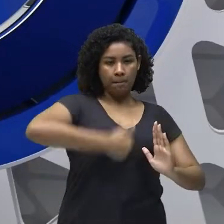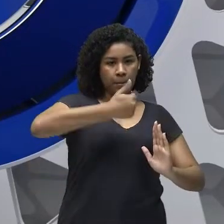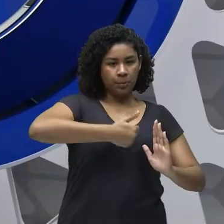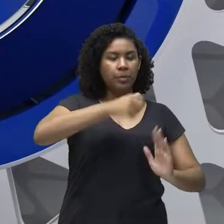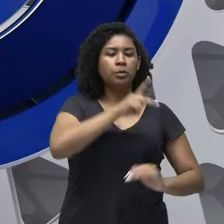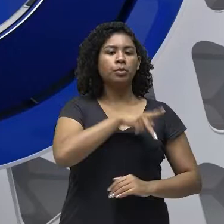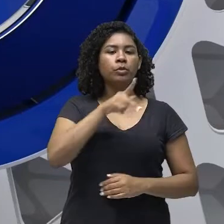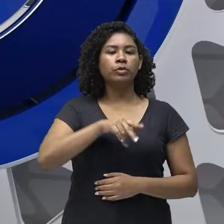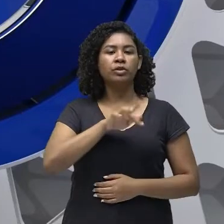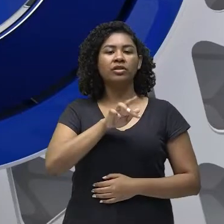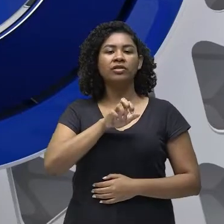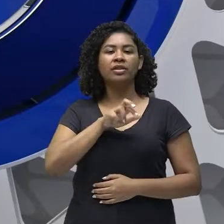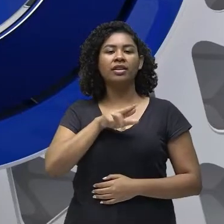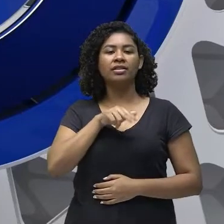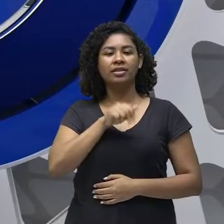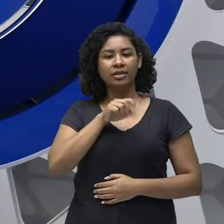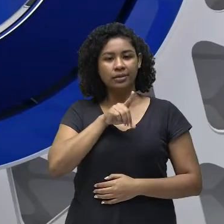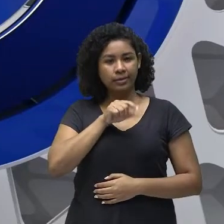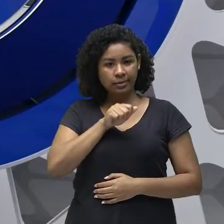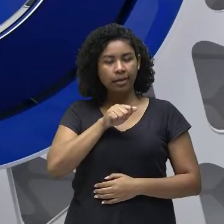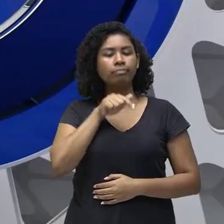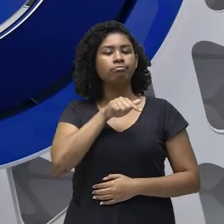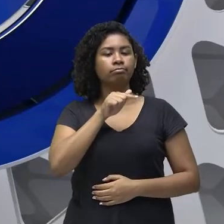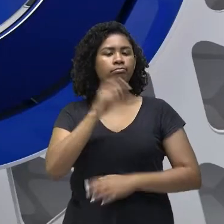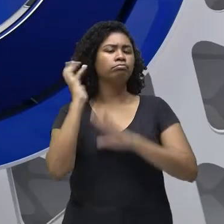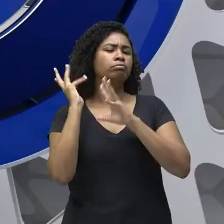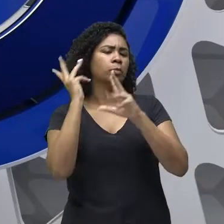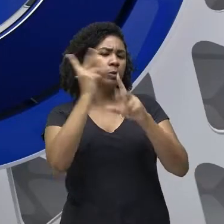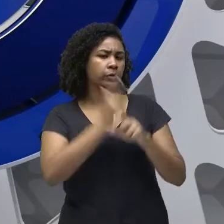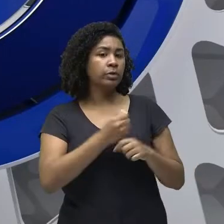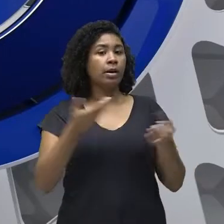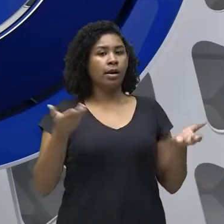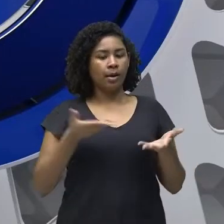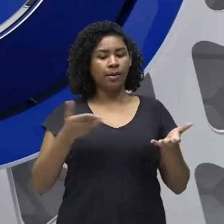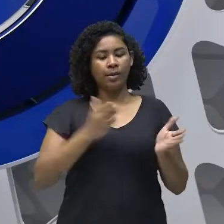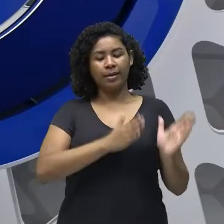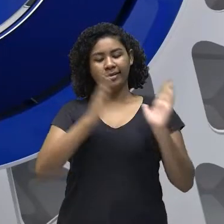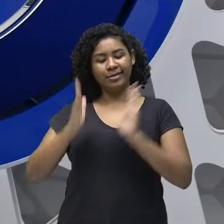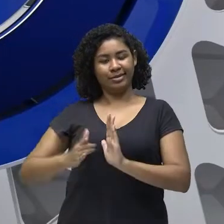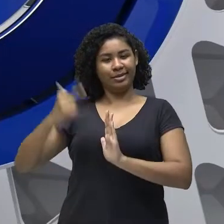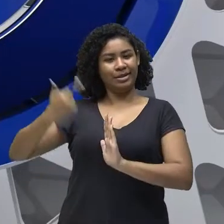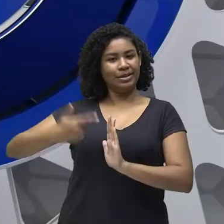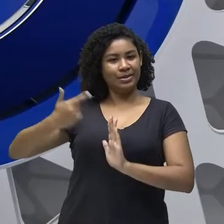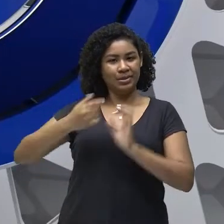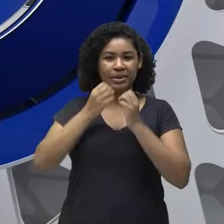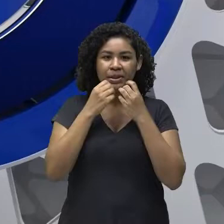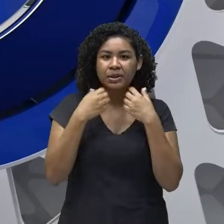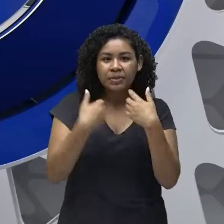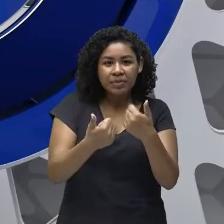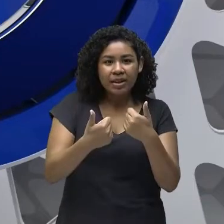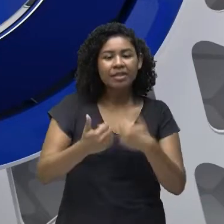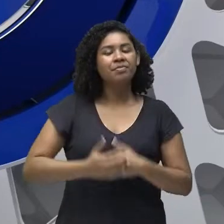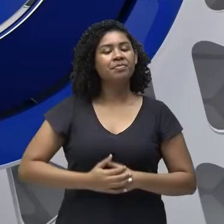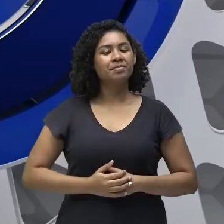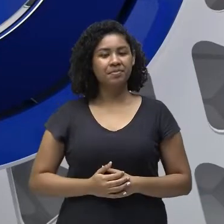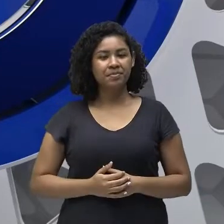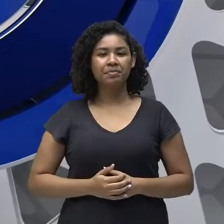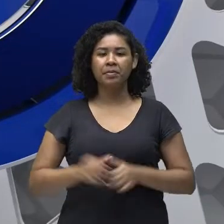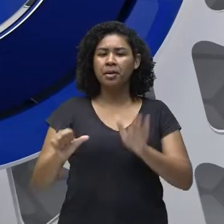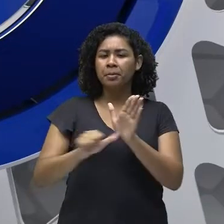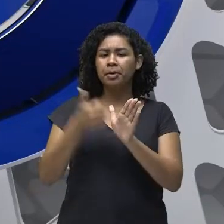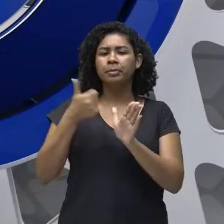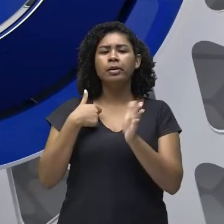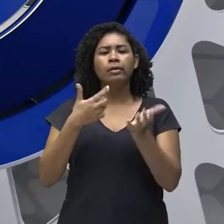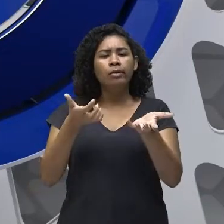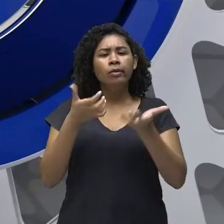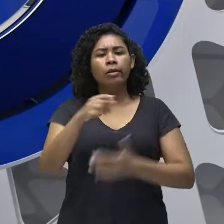pouquinho mais sobre os tópicos que nós vimos durante essas aulas, certo? Então, primeiramente, gostaria de relembrar com